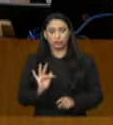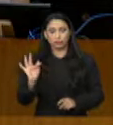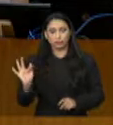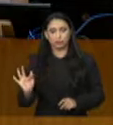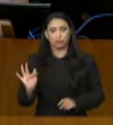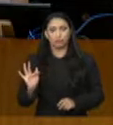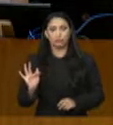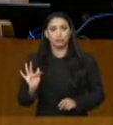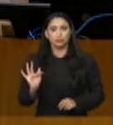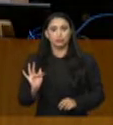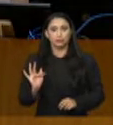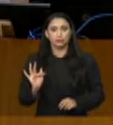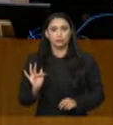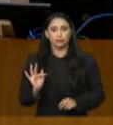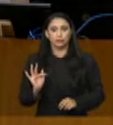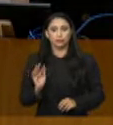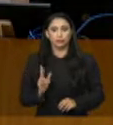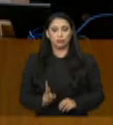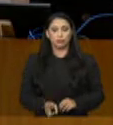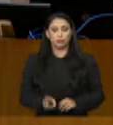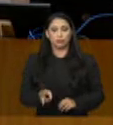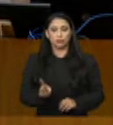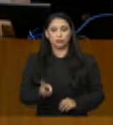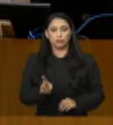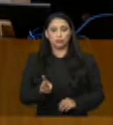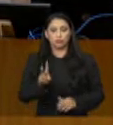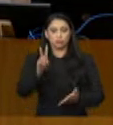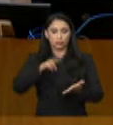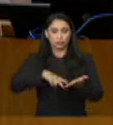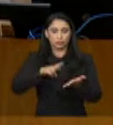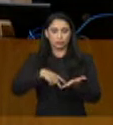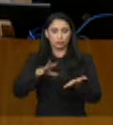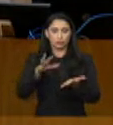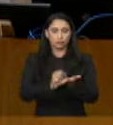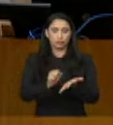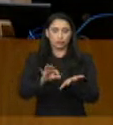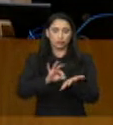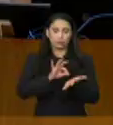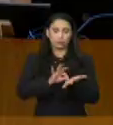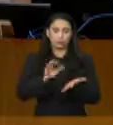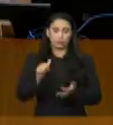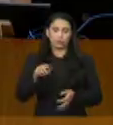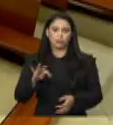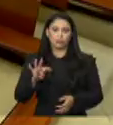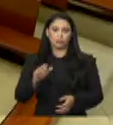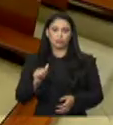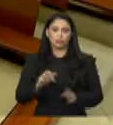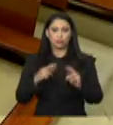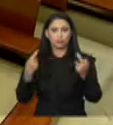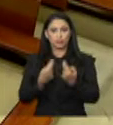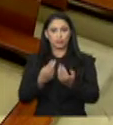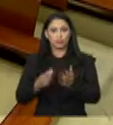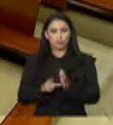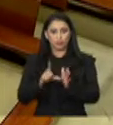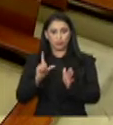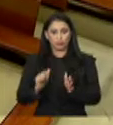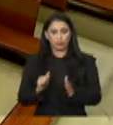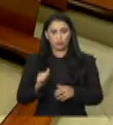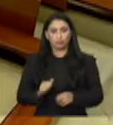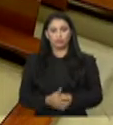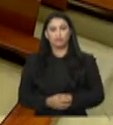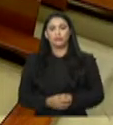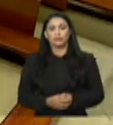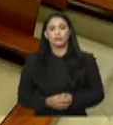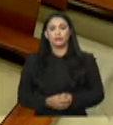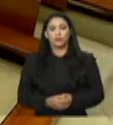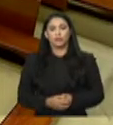Federal procedendo-se à leitura da ata da sessão anterior a ata